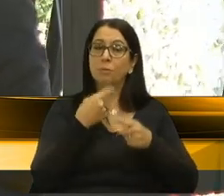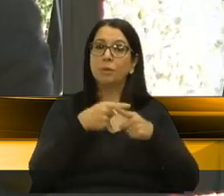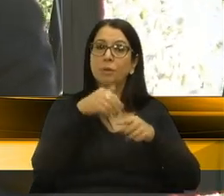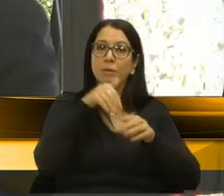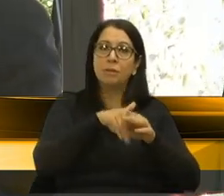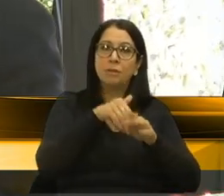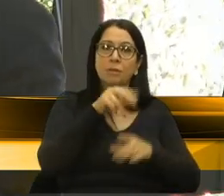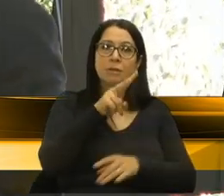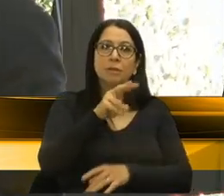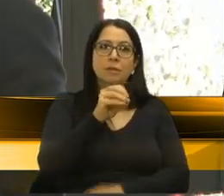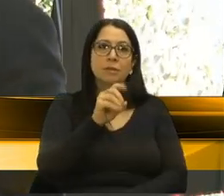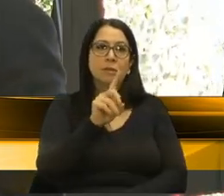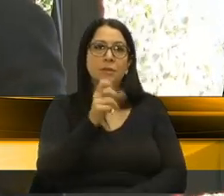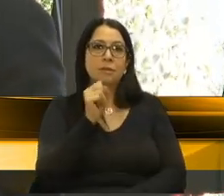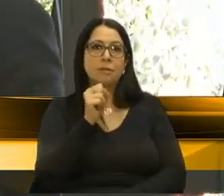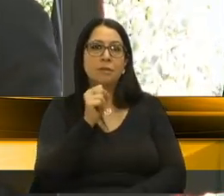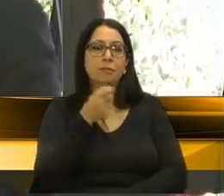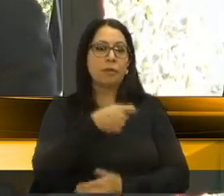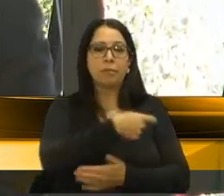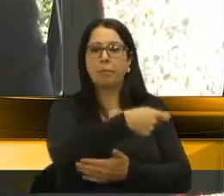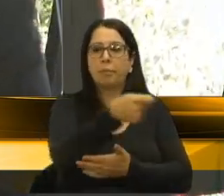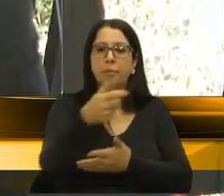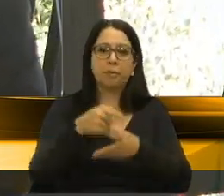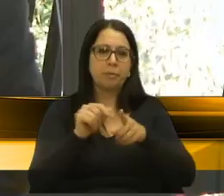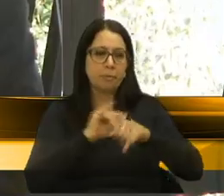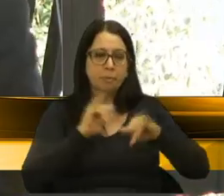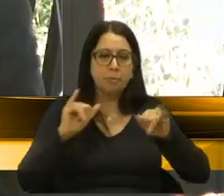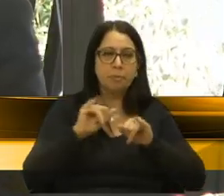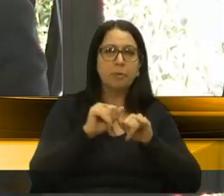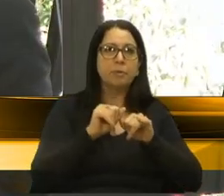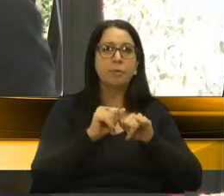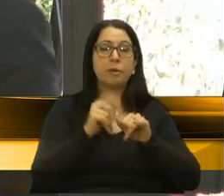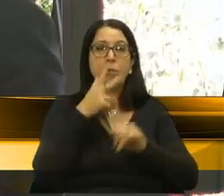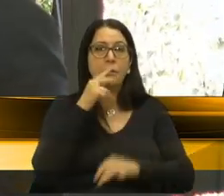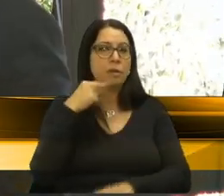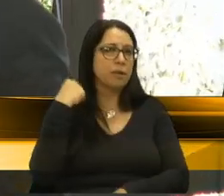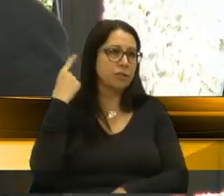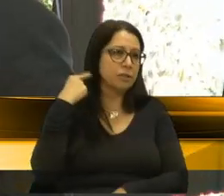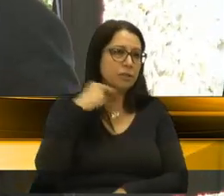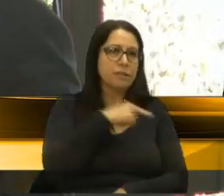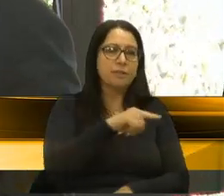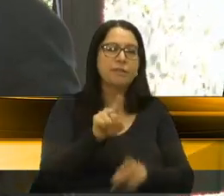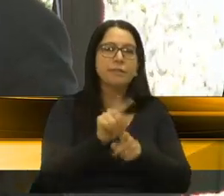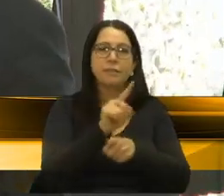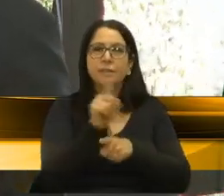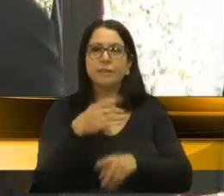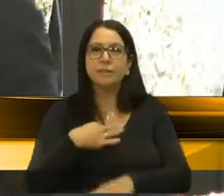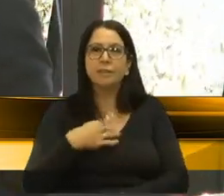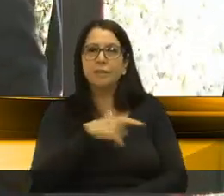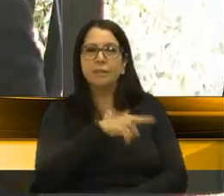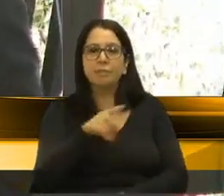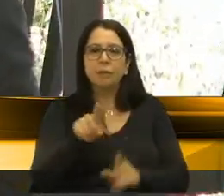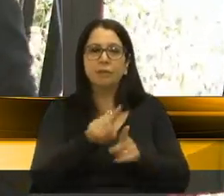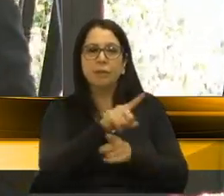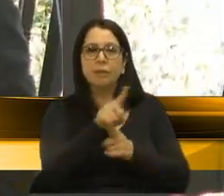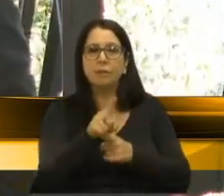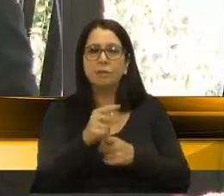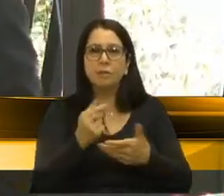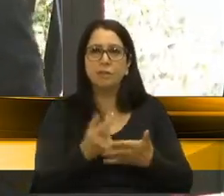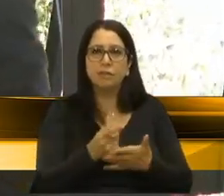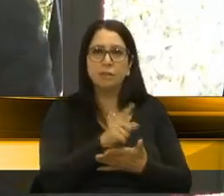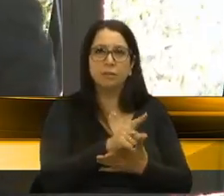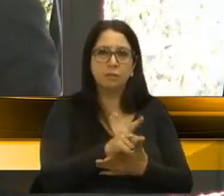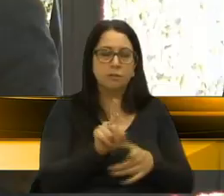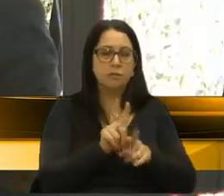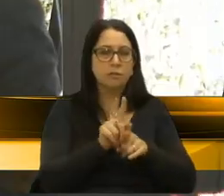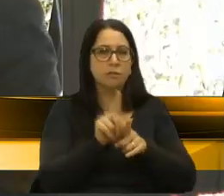de 2018 foi uma eleição panfletária, né? Nós tínhamos um maluco como candidato e um outro candidato em que todo mundo queria